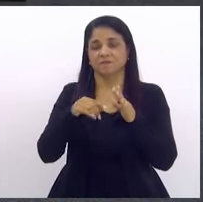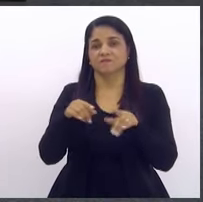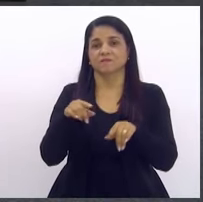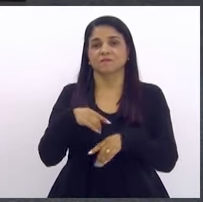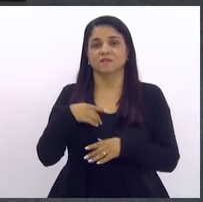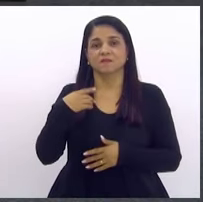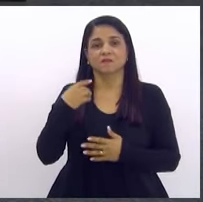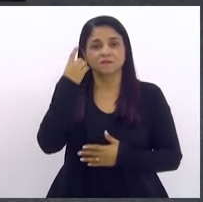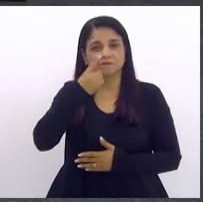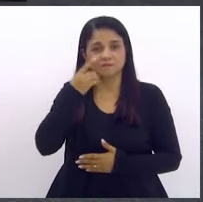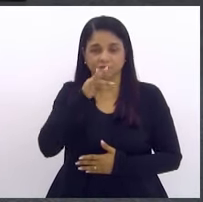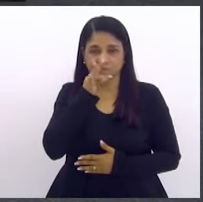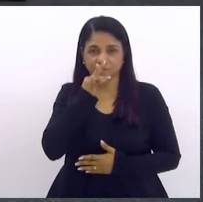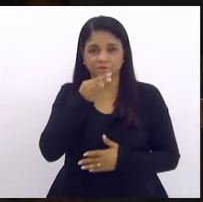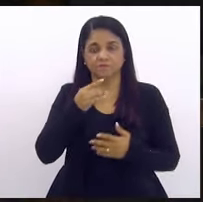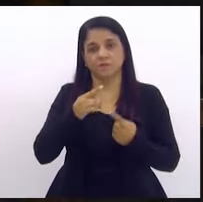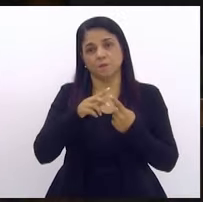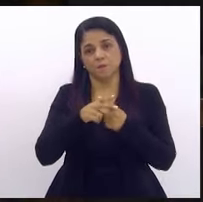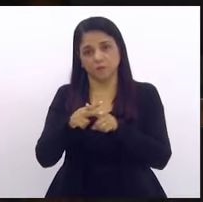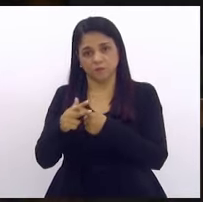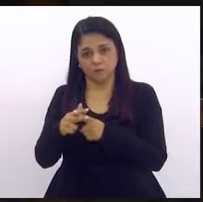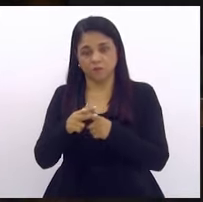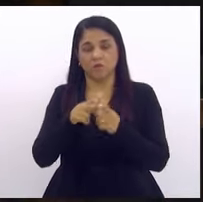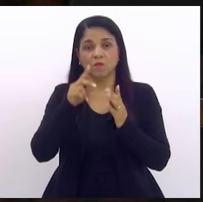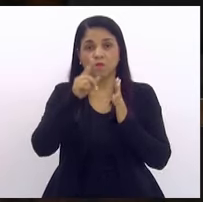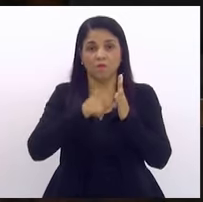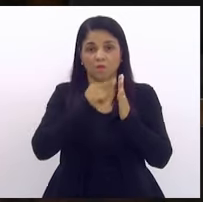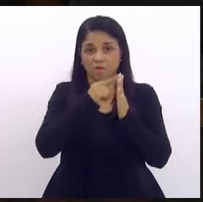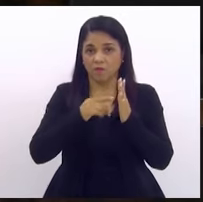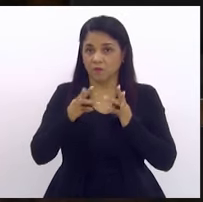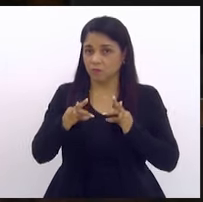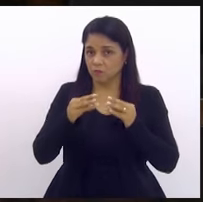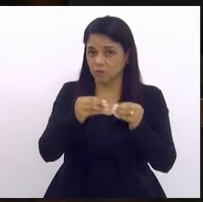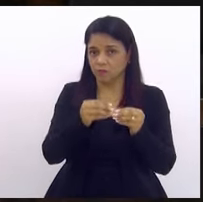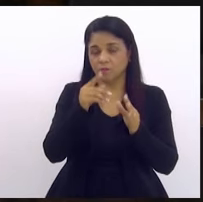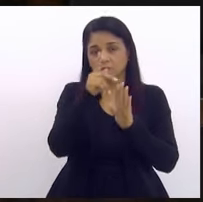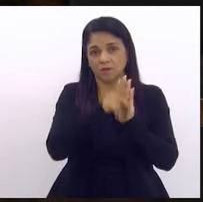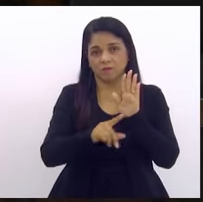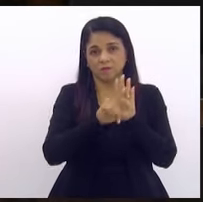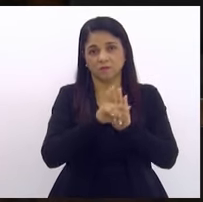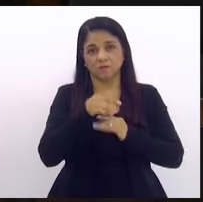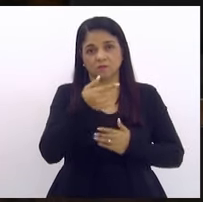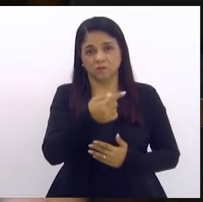Pela manutenção, presidente. Veto total oposto ao projeto de lei número